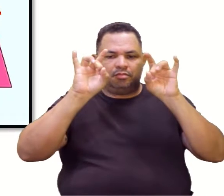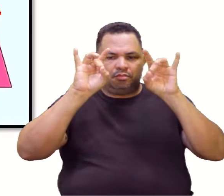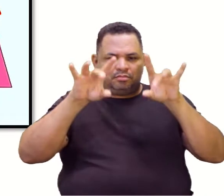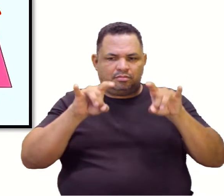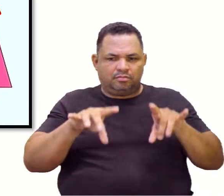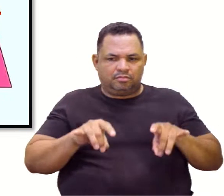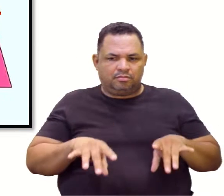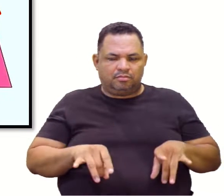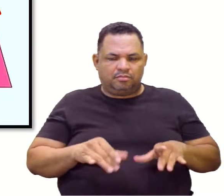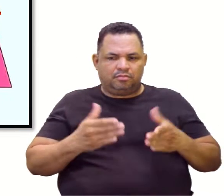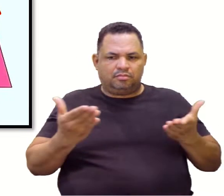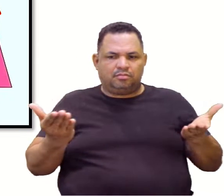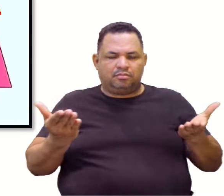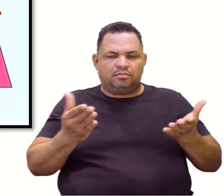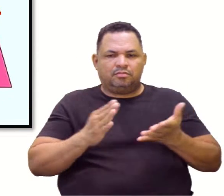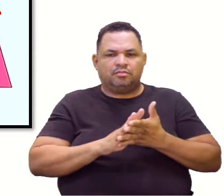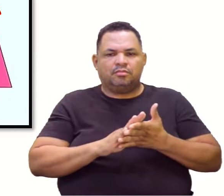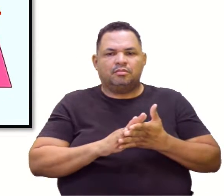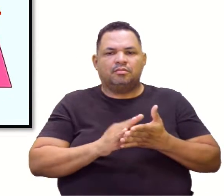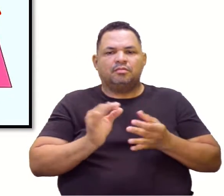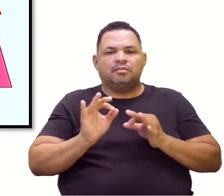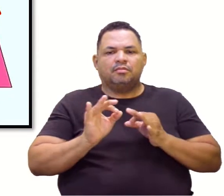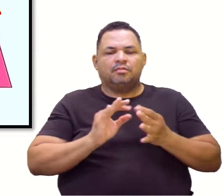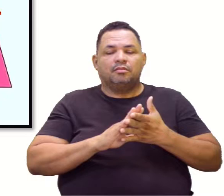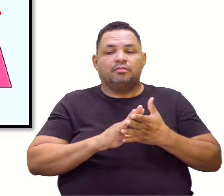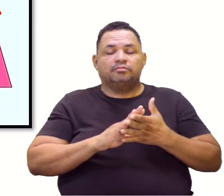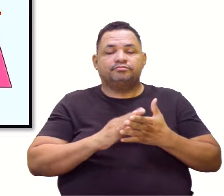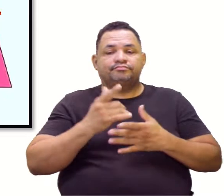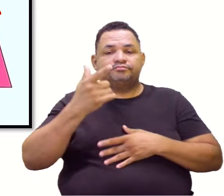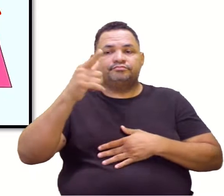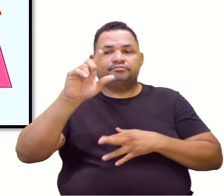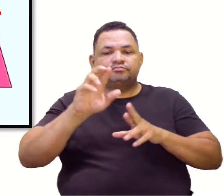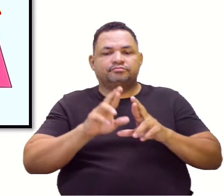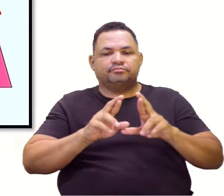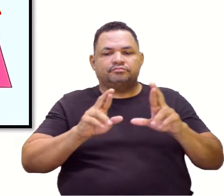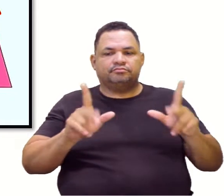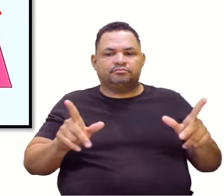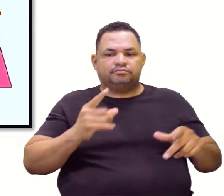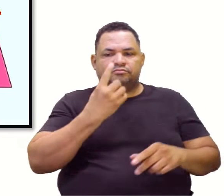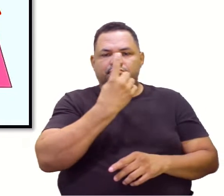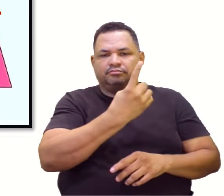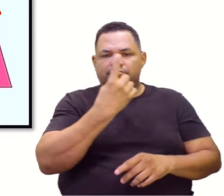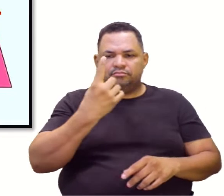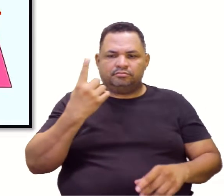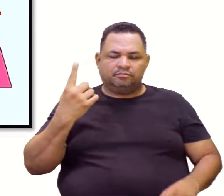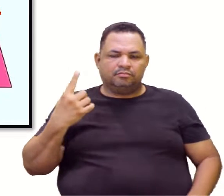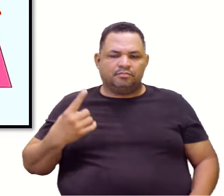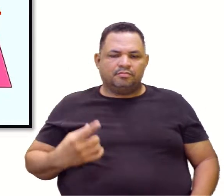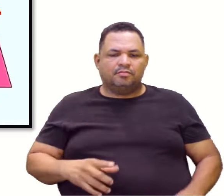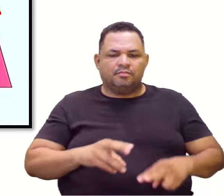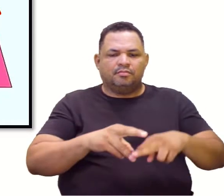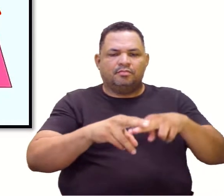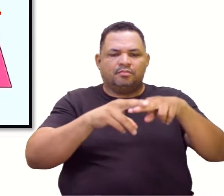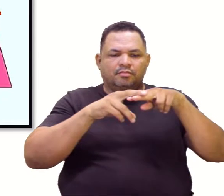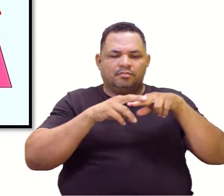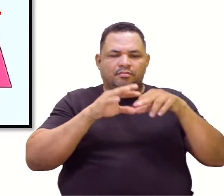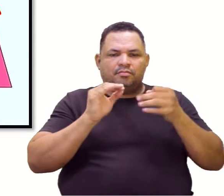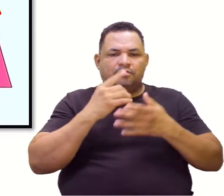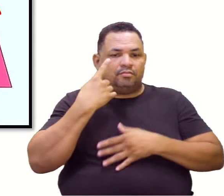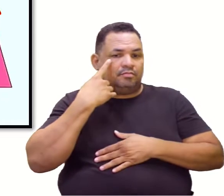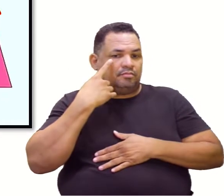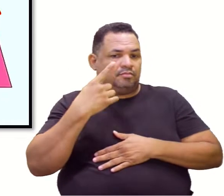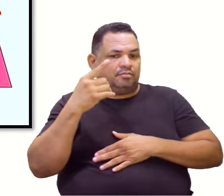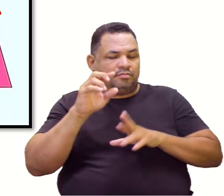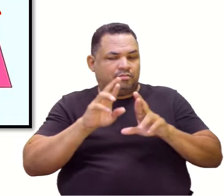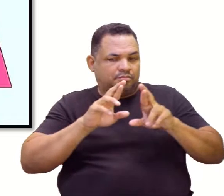detalhados os tipos de quadriláteros e é importante que vocês consigam diferenciar cada um deles. Por isso que está dizendo aqui,